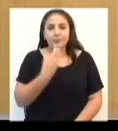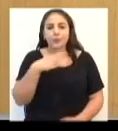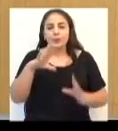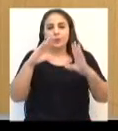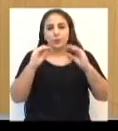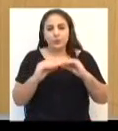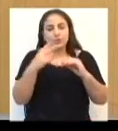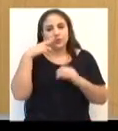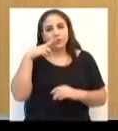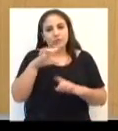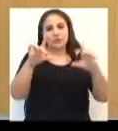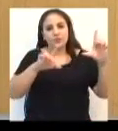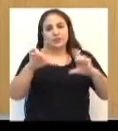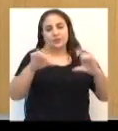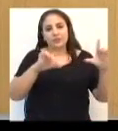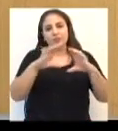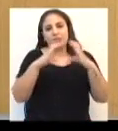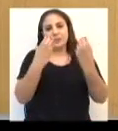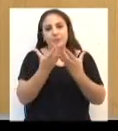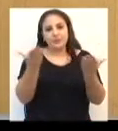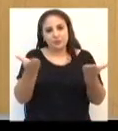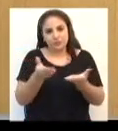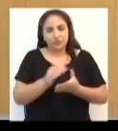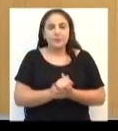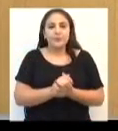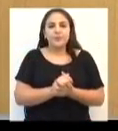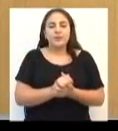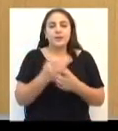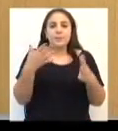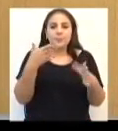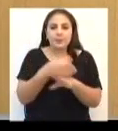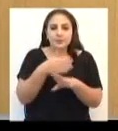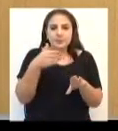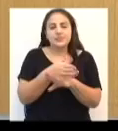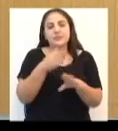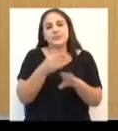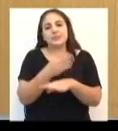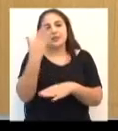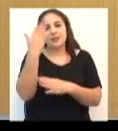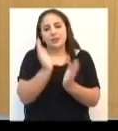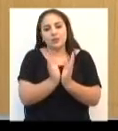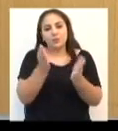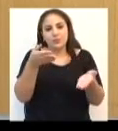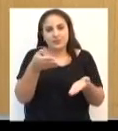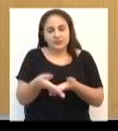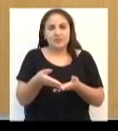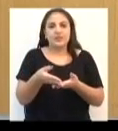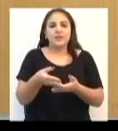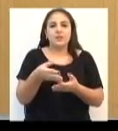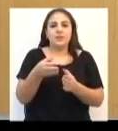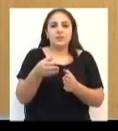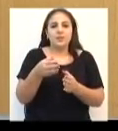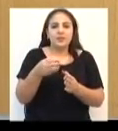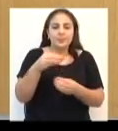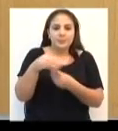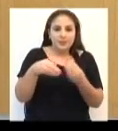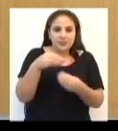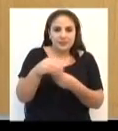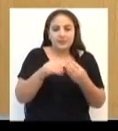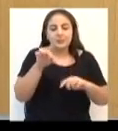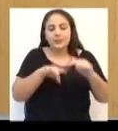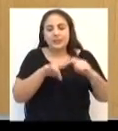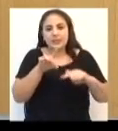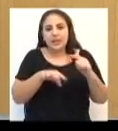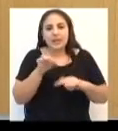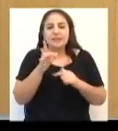Boa noite, veja no Jornal da Câmara de hoje. Integrantes da Frente Parlamentar dos Recursos Hídricos seguem